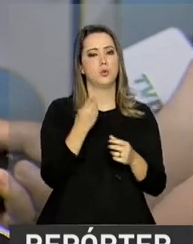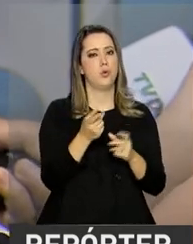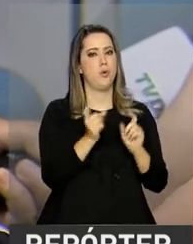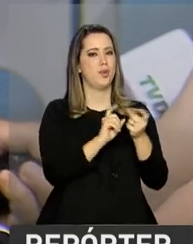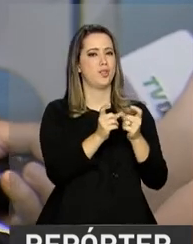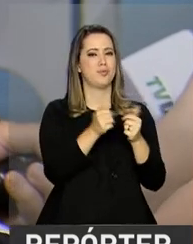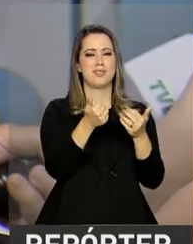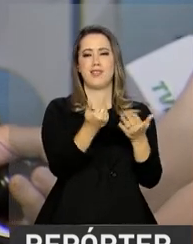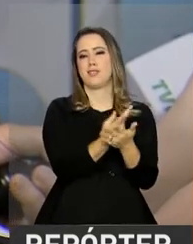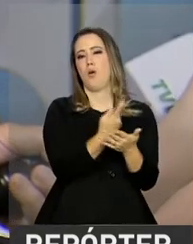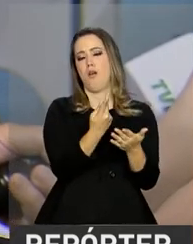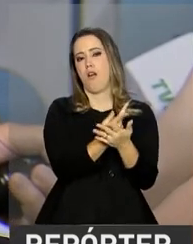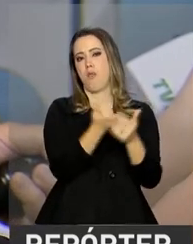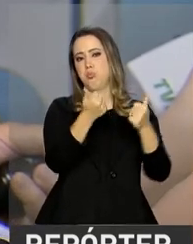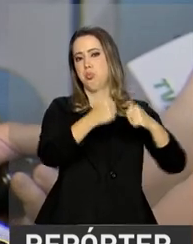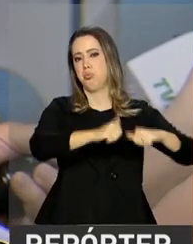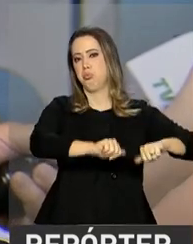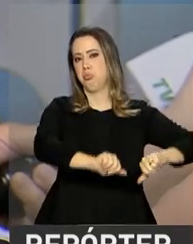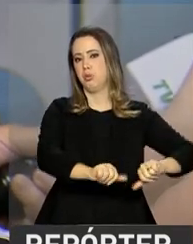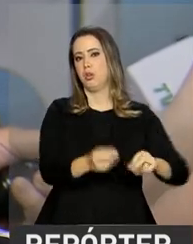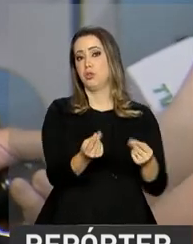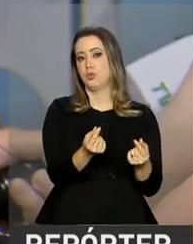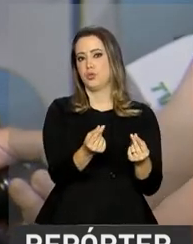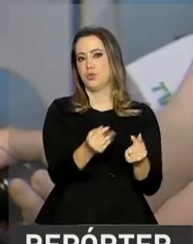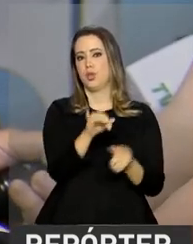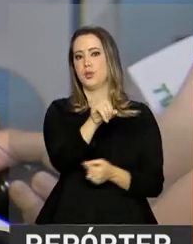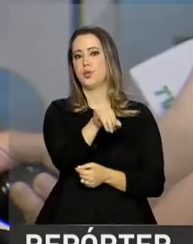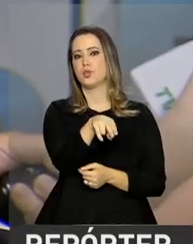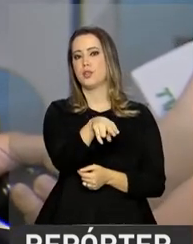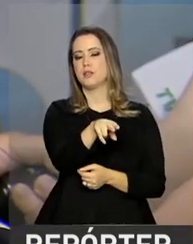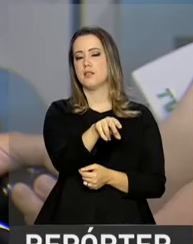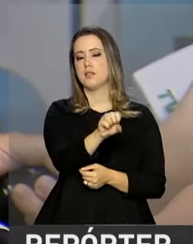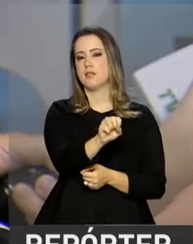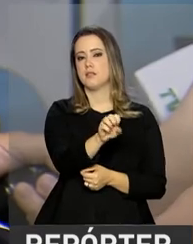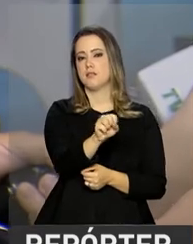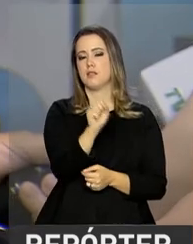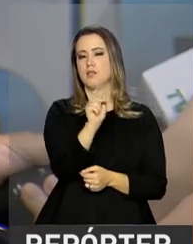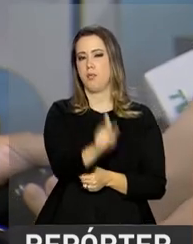de má gestão na aplicação de recursos de fundos de investimento todos eles vinculados a grandes empresas estatais